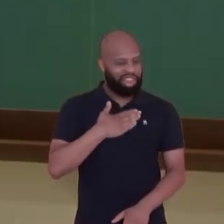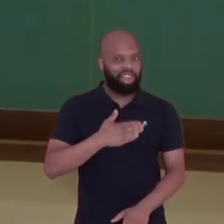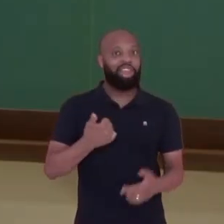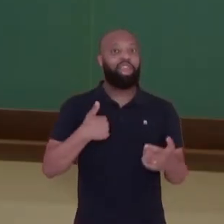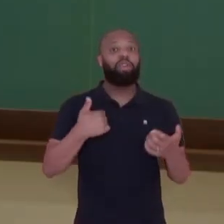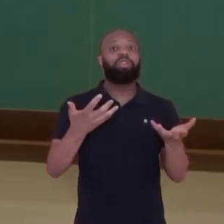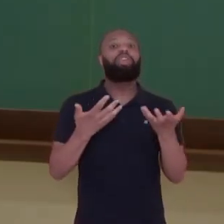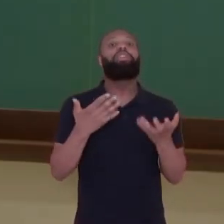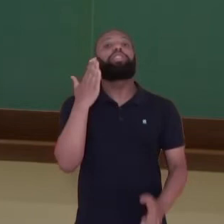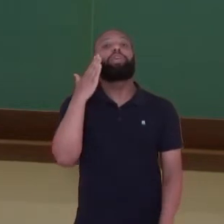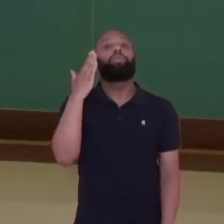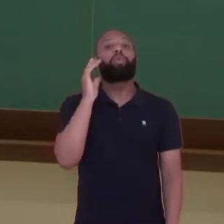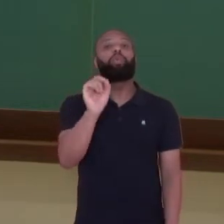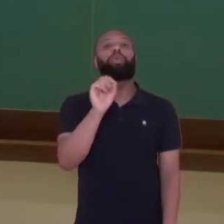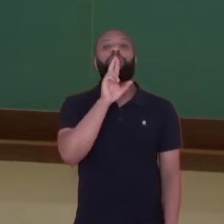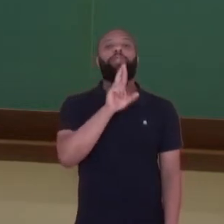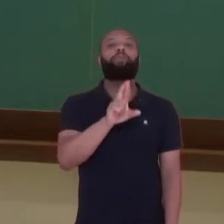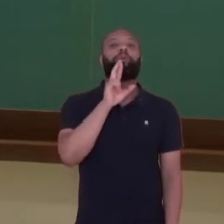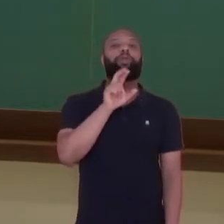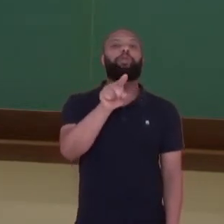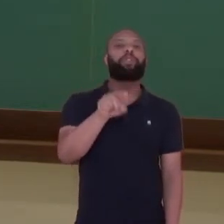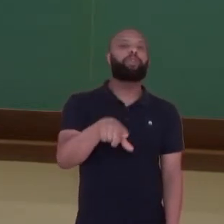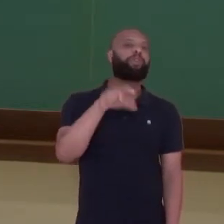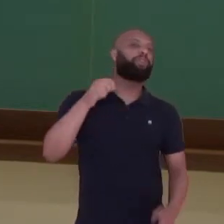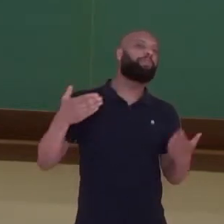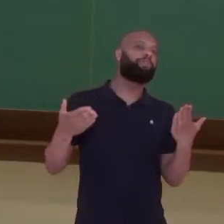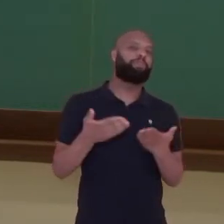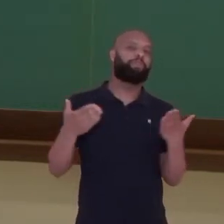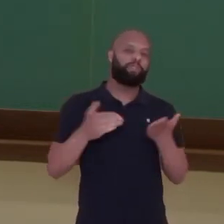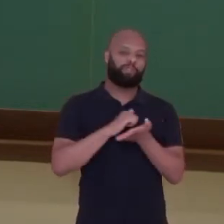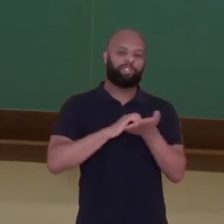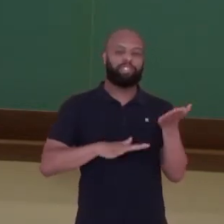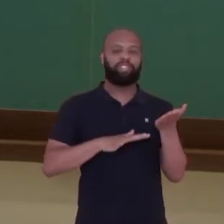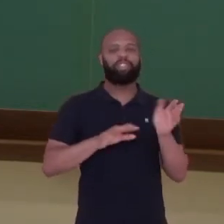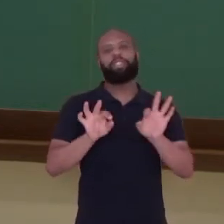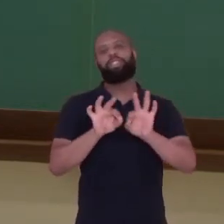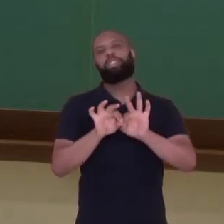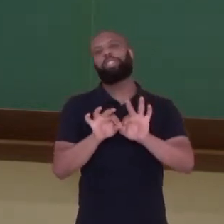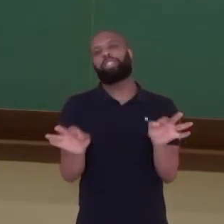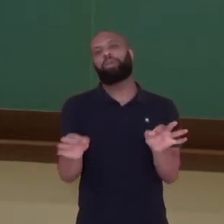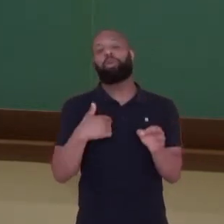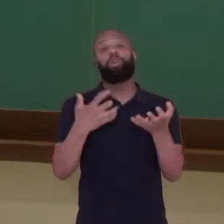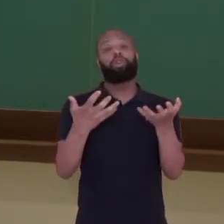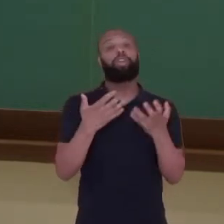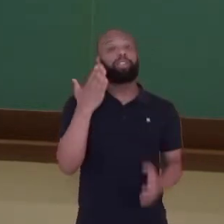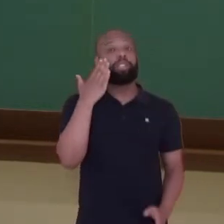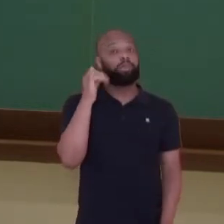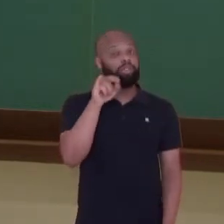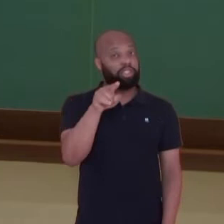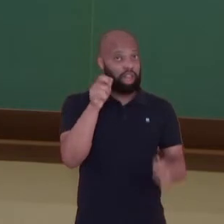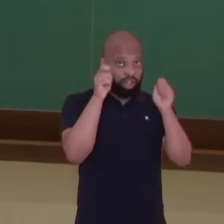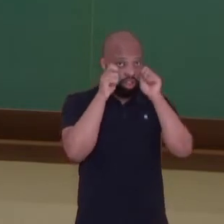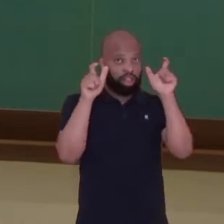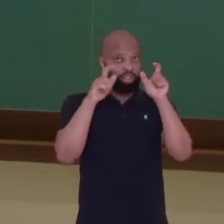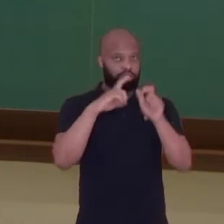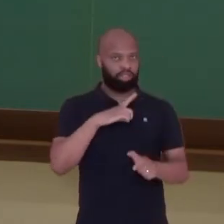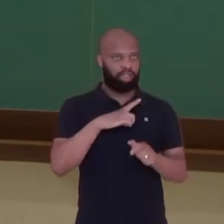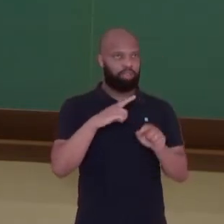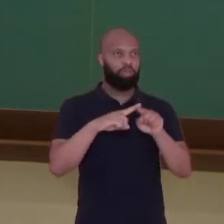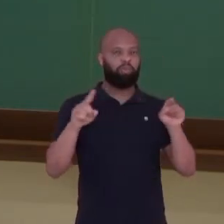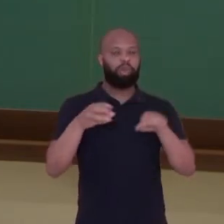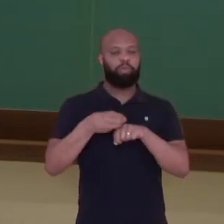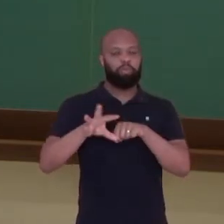ver, qual será a resposta para essa atividade? Ela é muito simples. Eu quero ver se você está prestando atenção. Mas uma